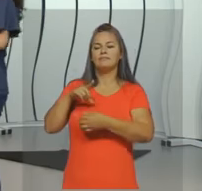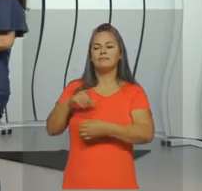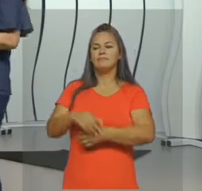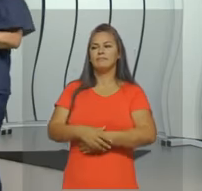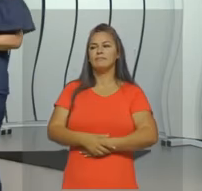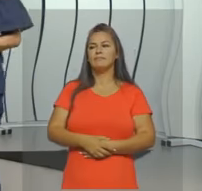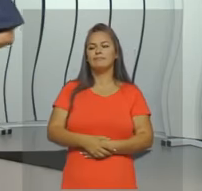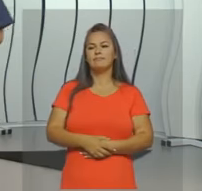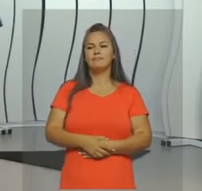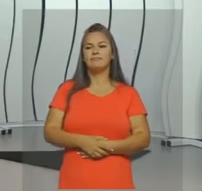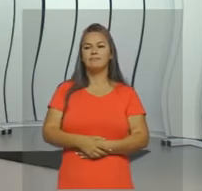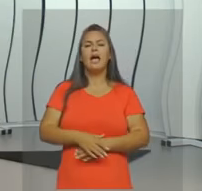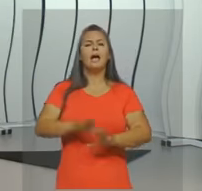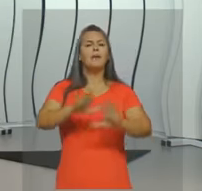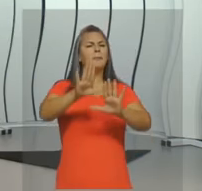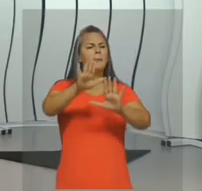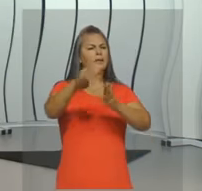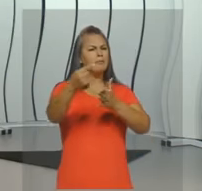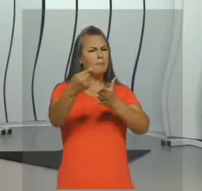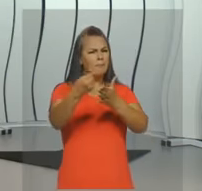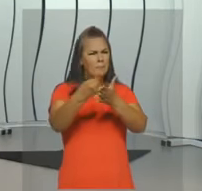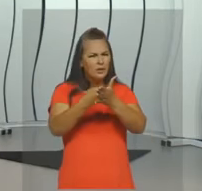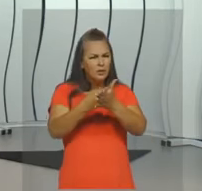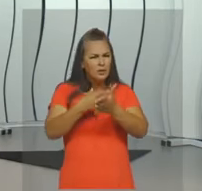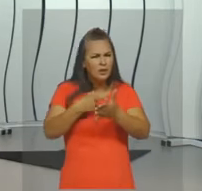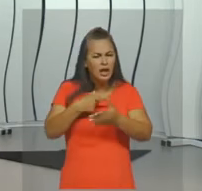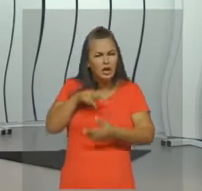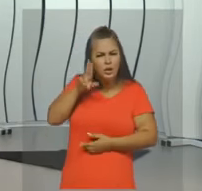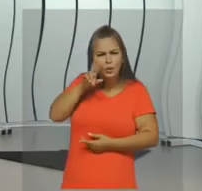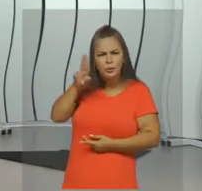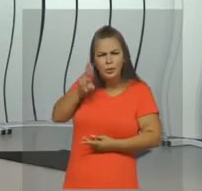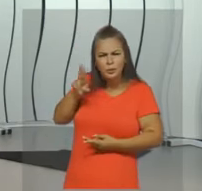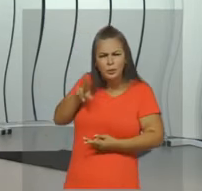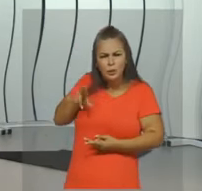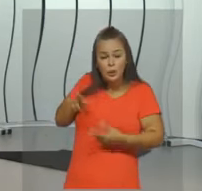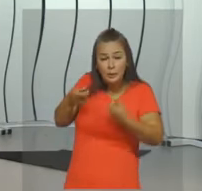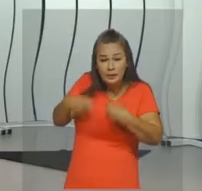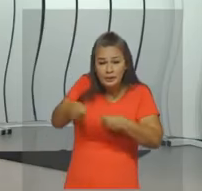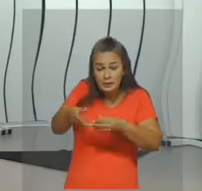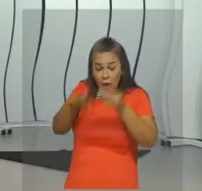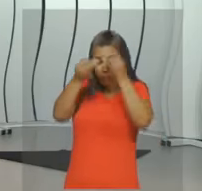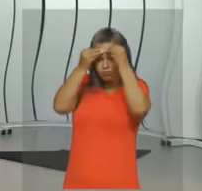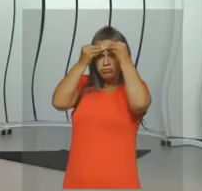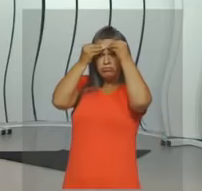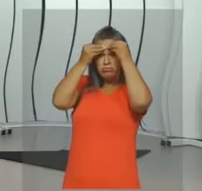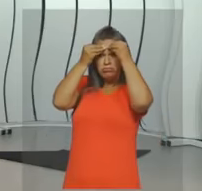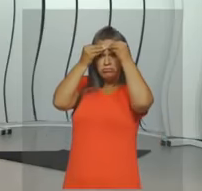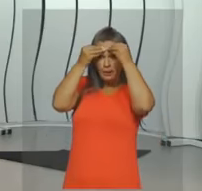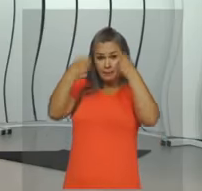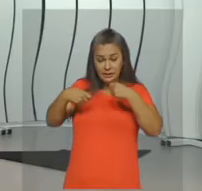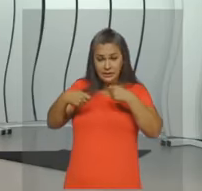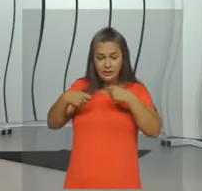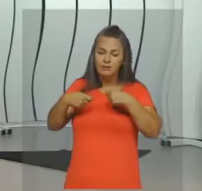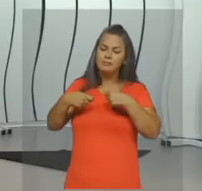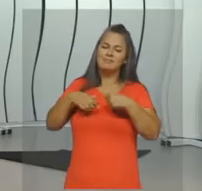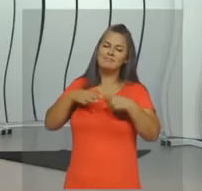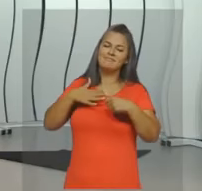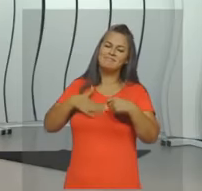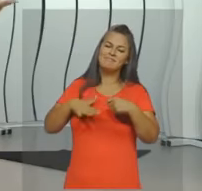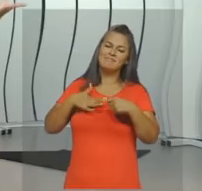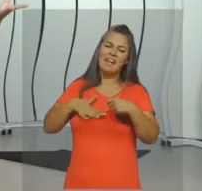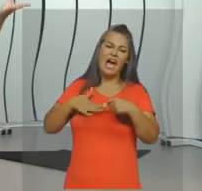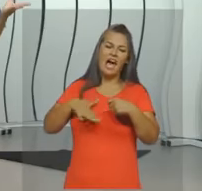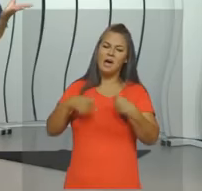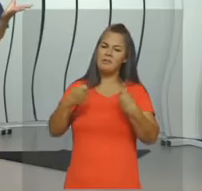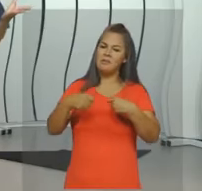músculos. Professora, eu tenho que saber nome de músculo? Eu já falei aqui também na aula de sistema esquelético. Você não